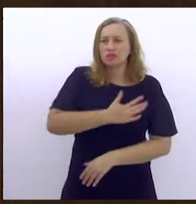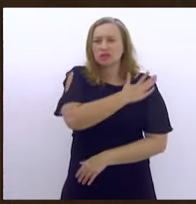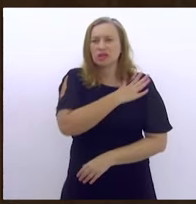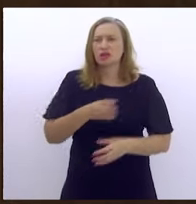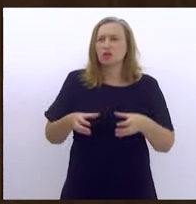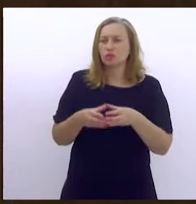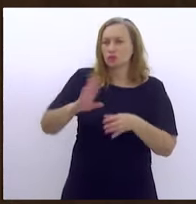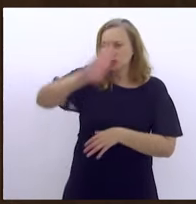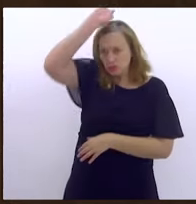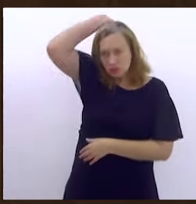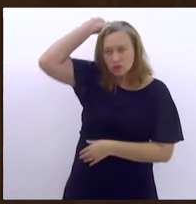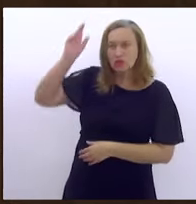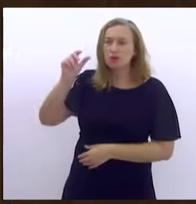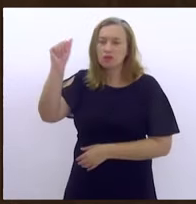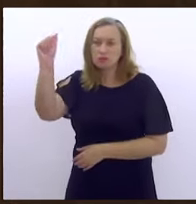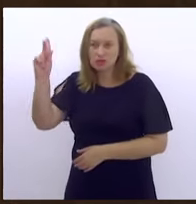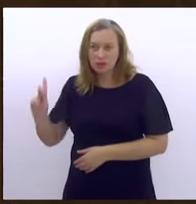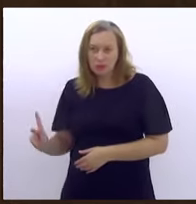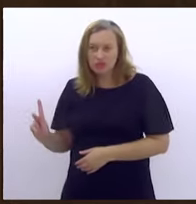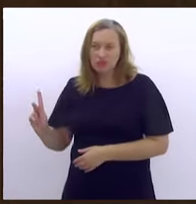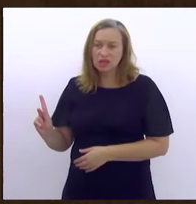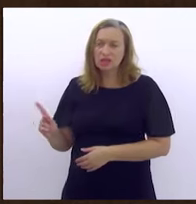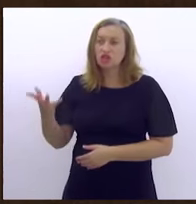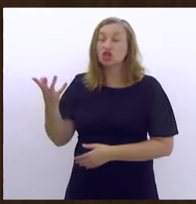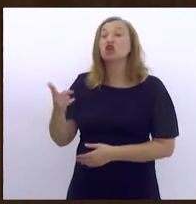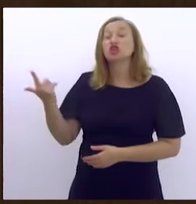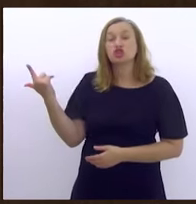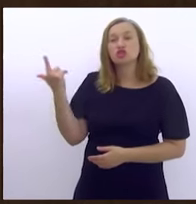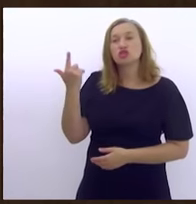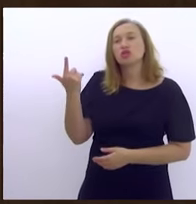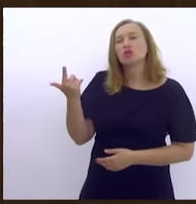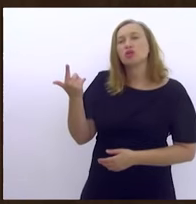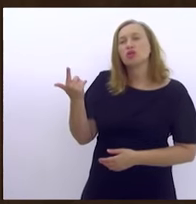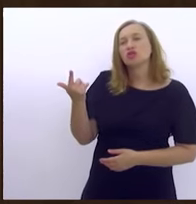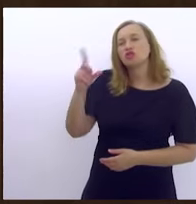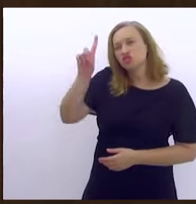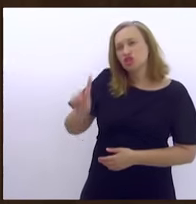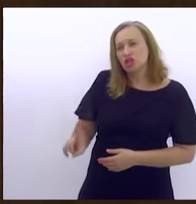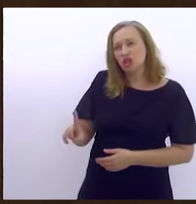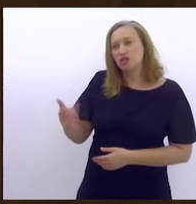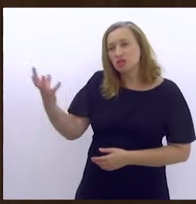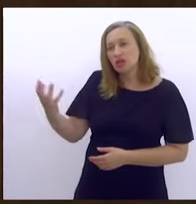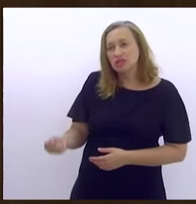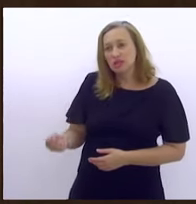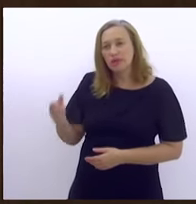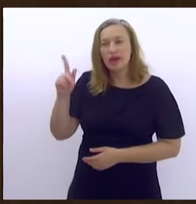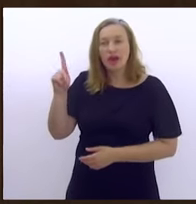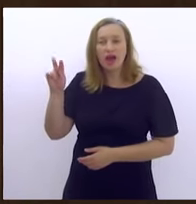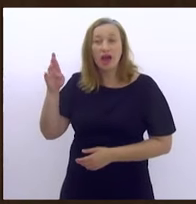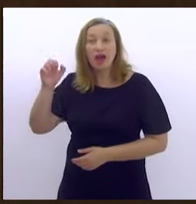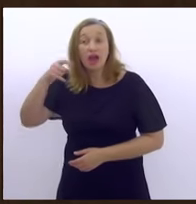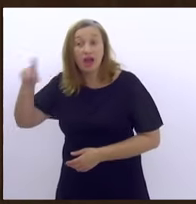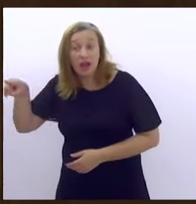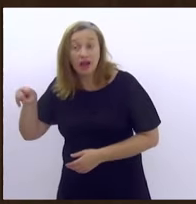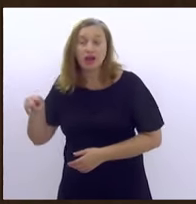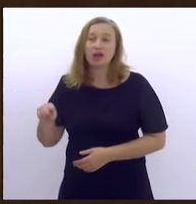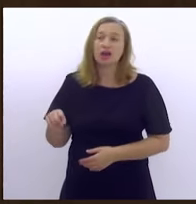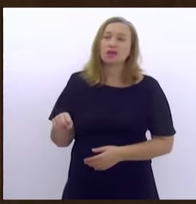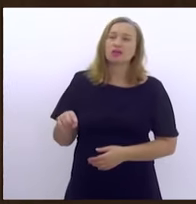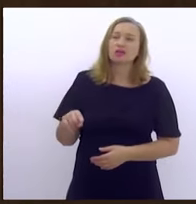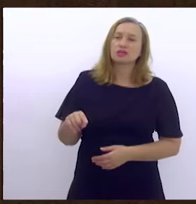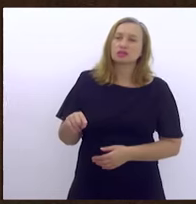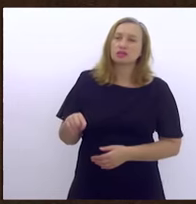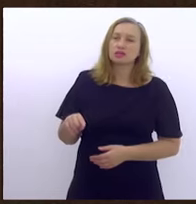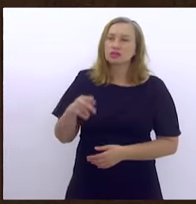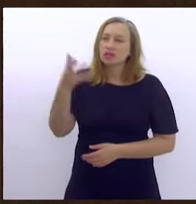veteranos possuem direito de receber a gratificação do risco da atividade militar, a GRAM. Os inativos, os vitimados,